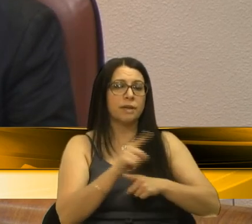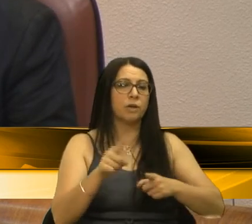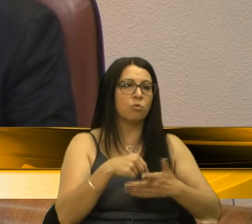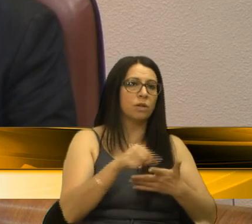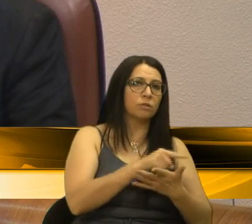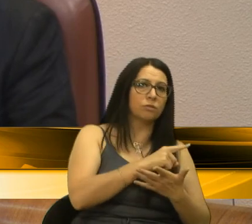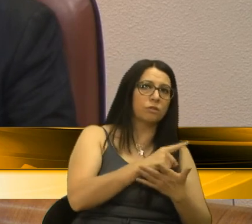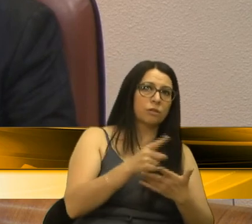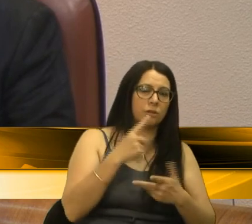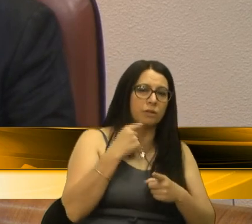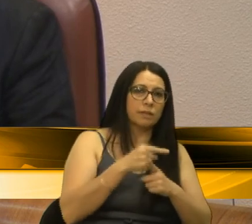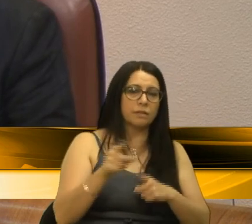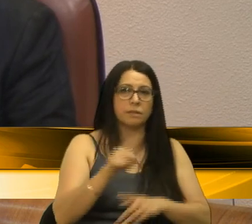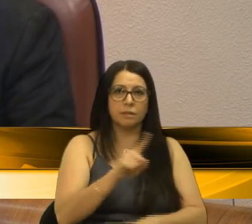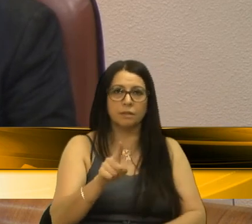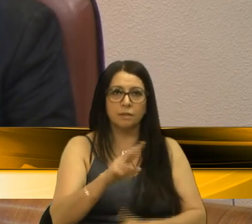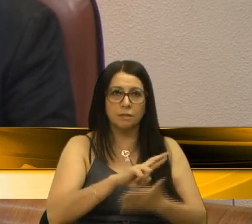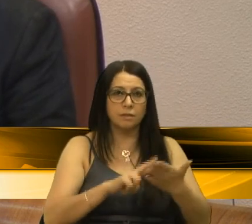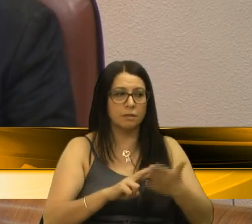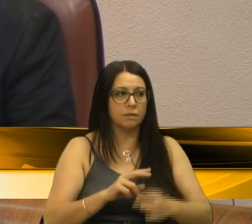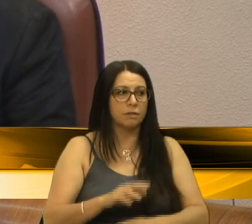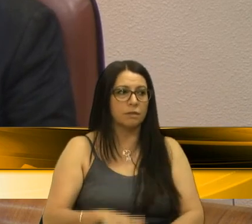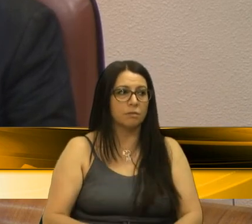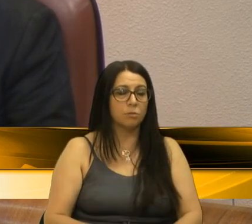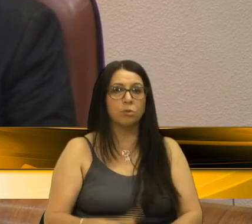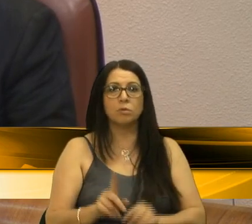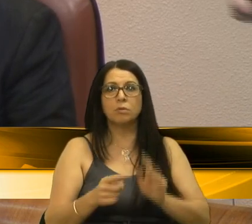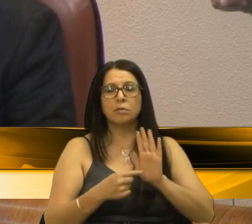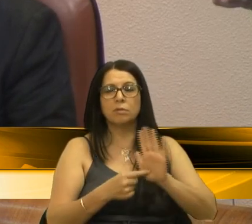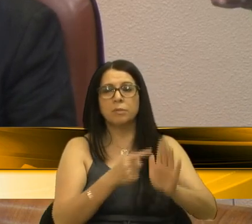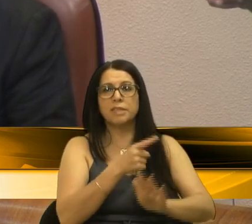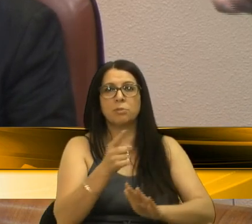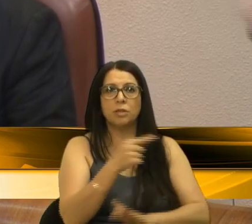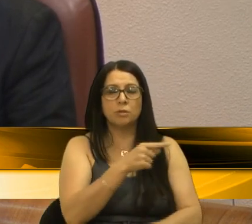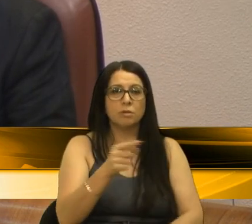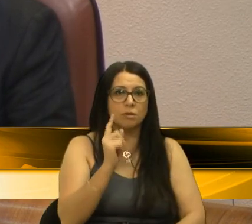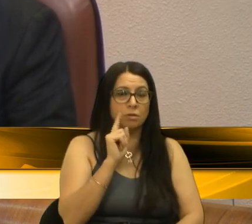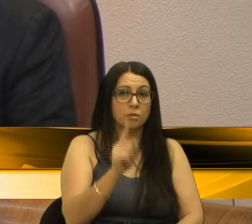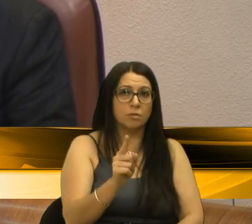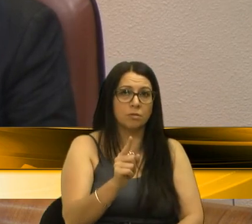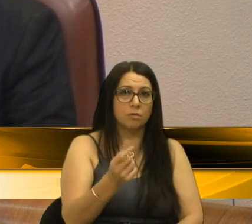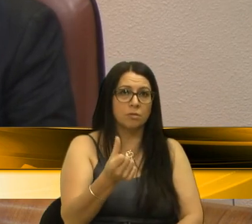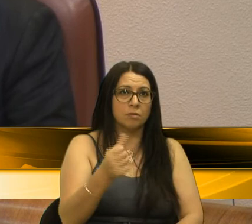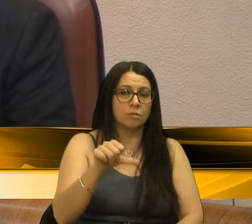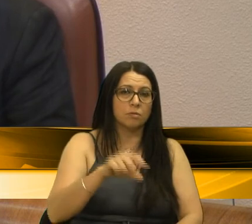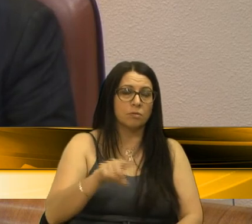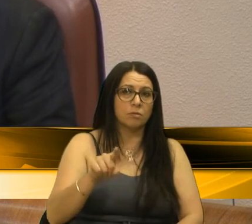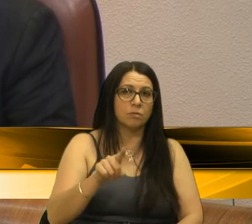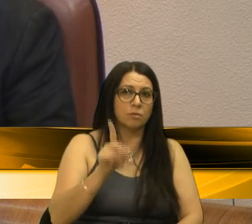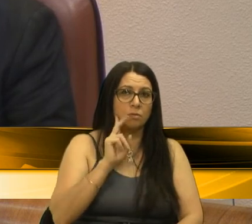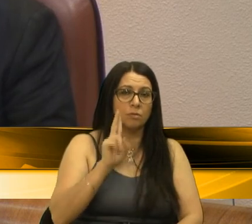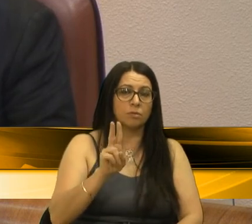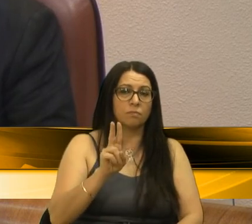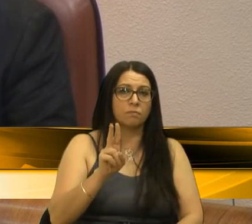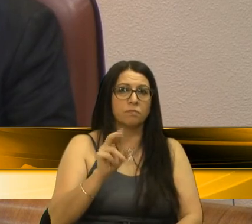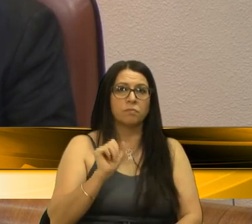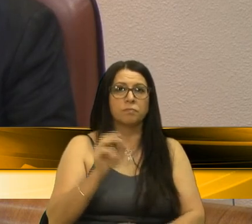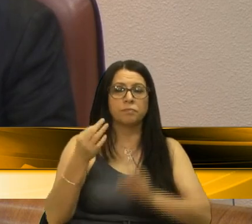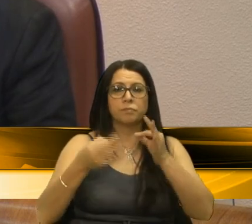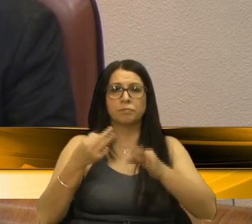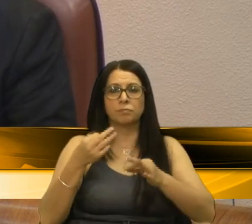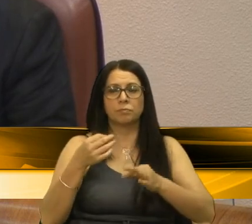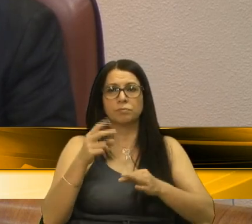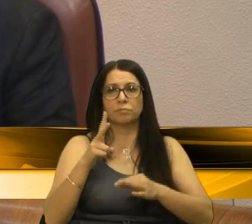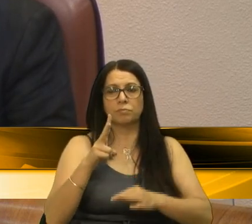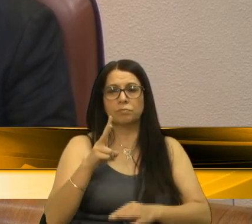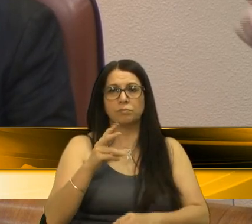45.955/MG. Relator, ministro OG Fernandes, da segunda turma, julgado em 7 de 4 de